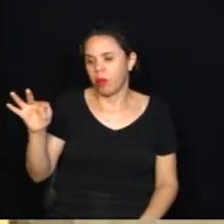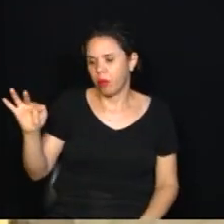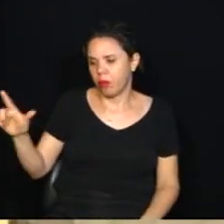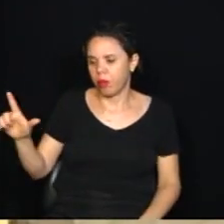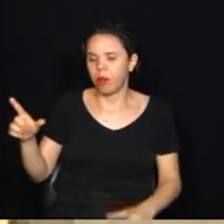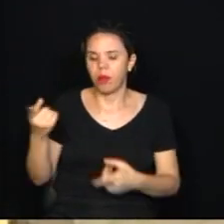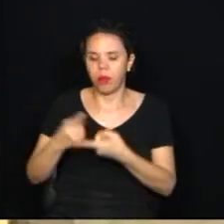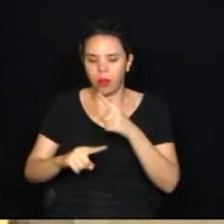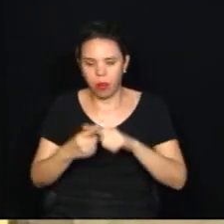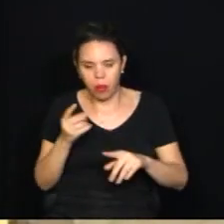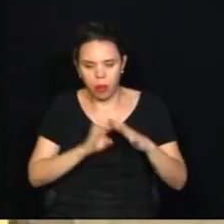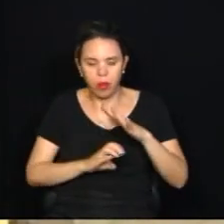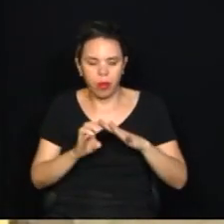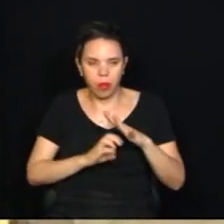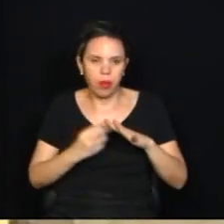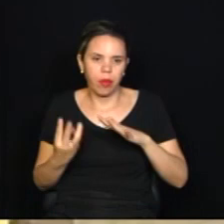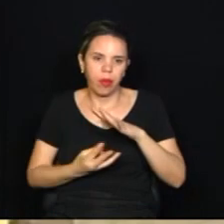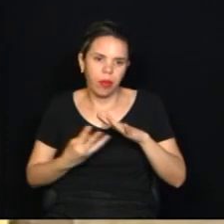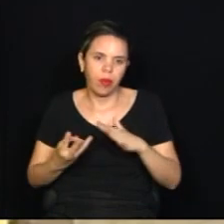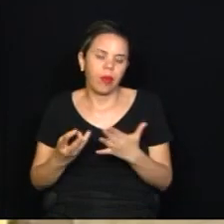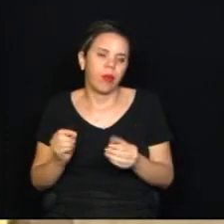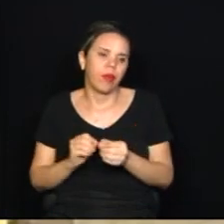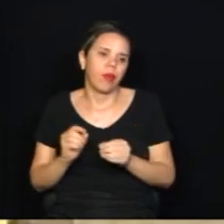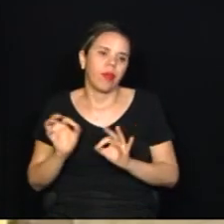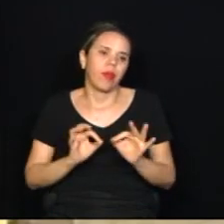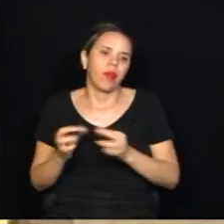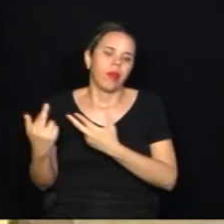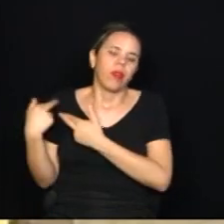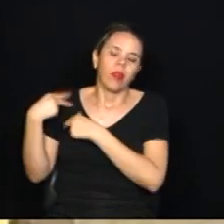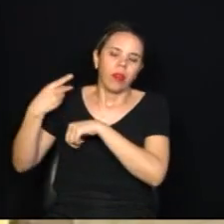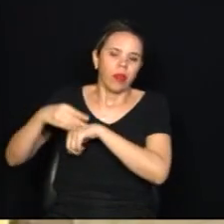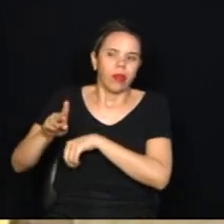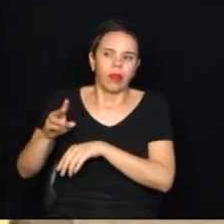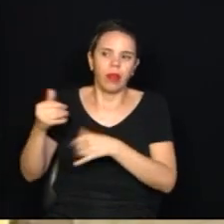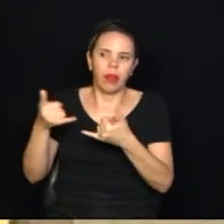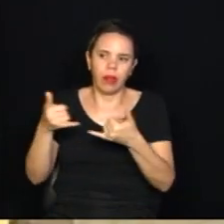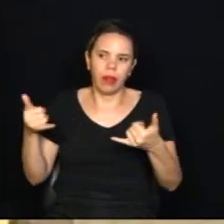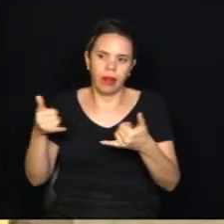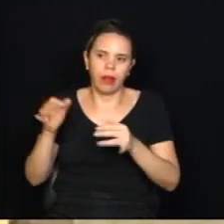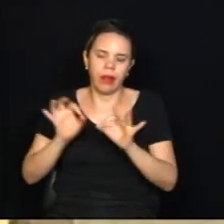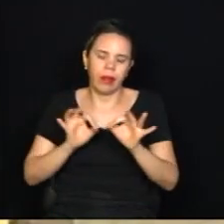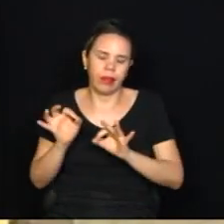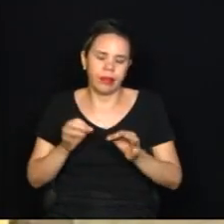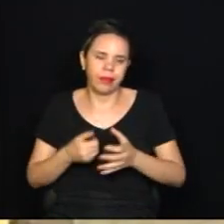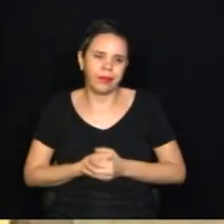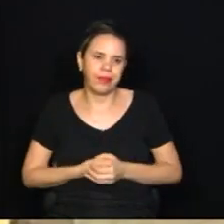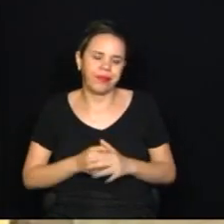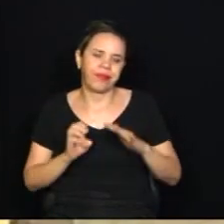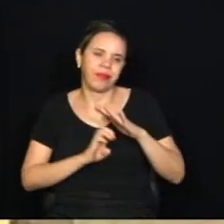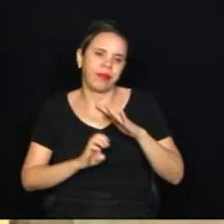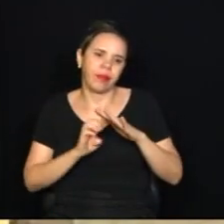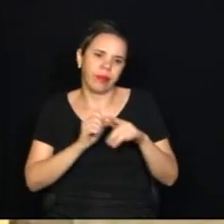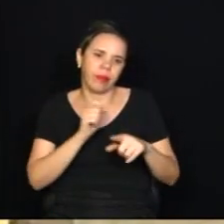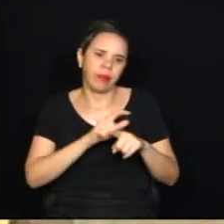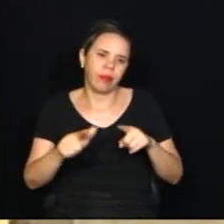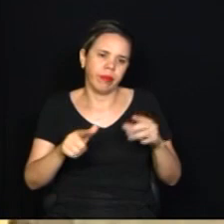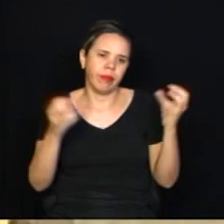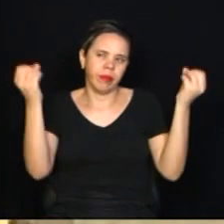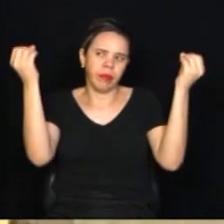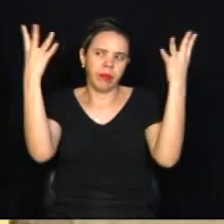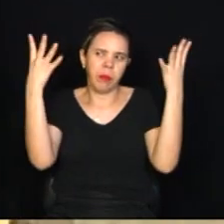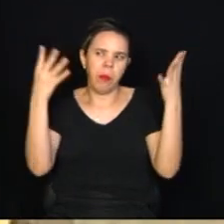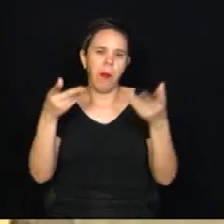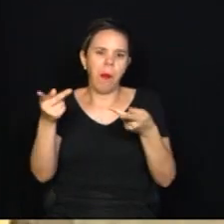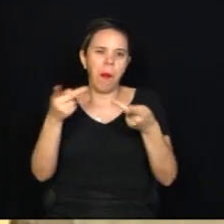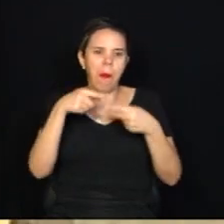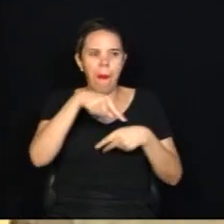essas empresas e ela é responsável por essas empresas que alugam os seus postes, e ela que vai